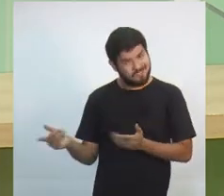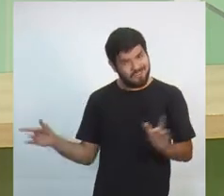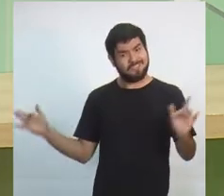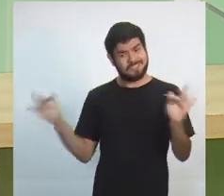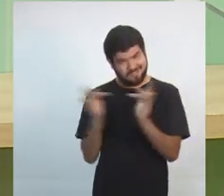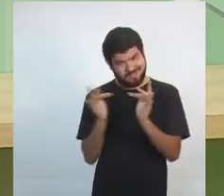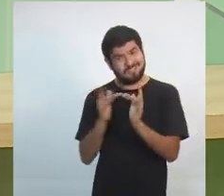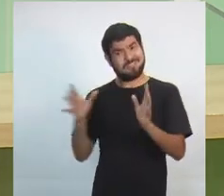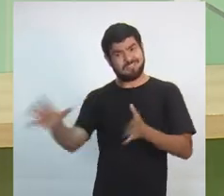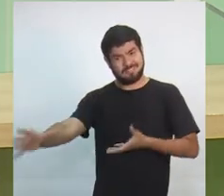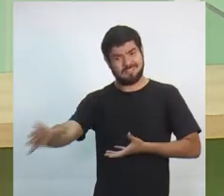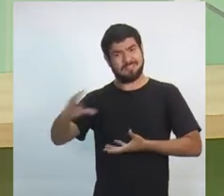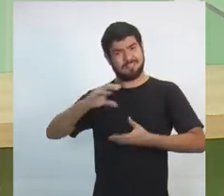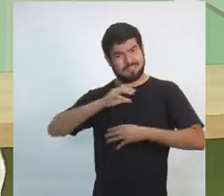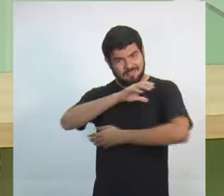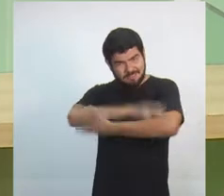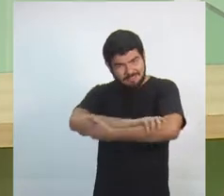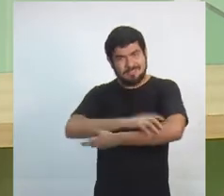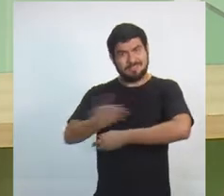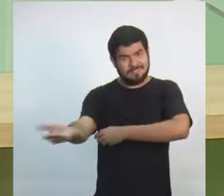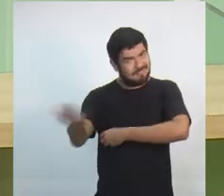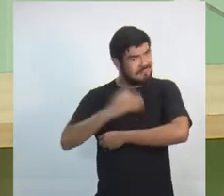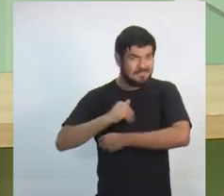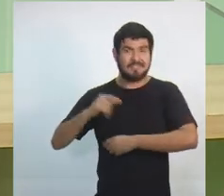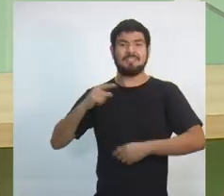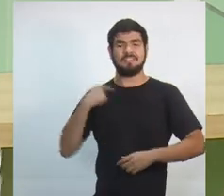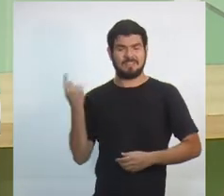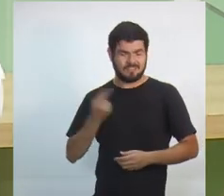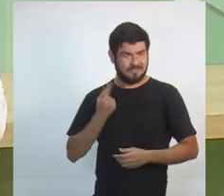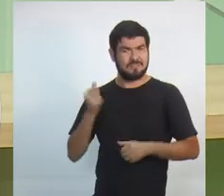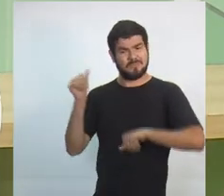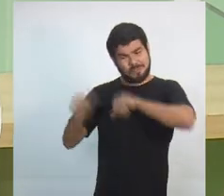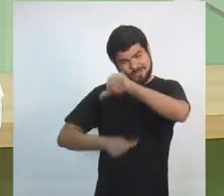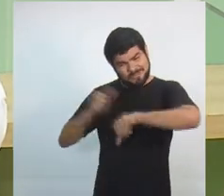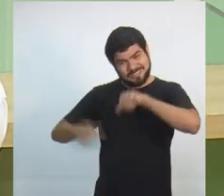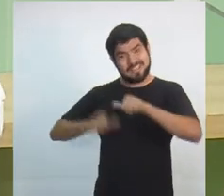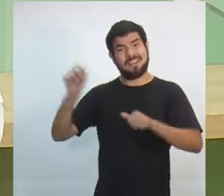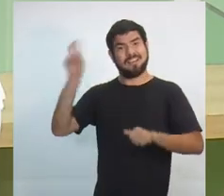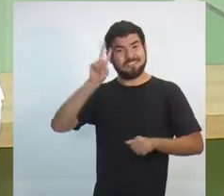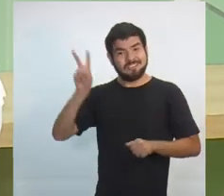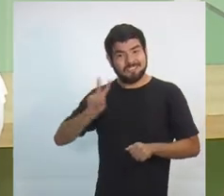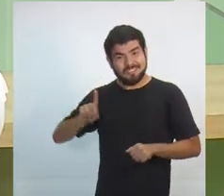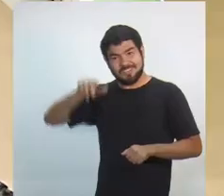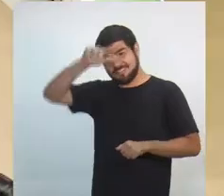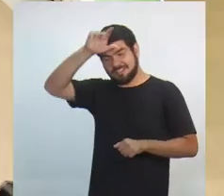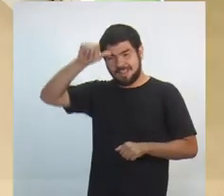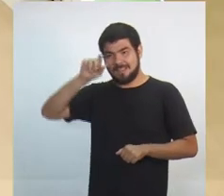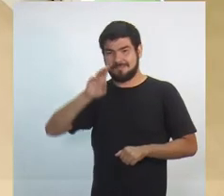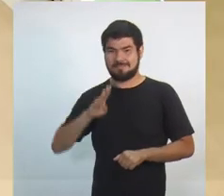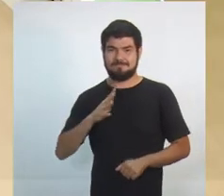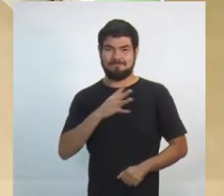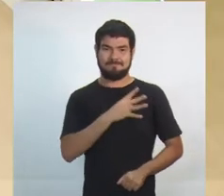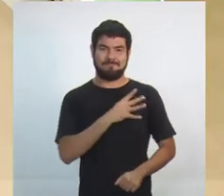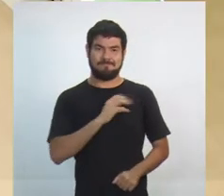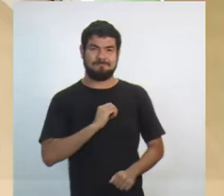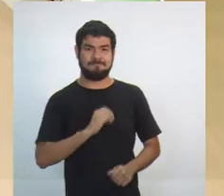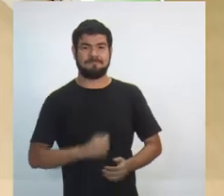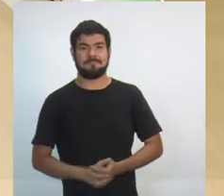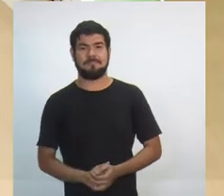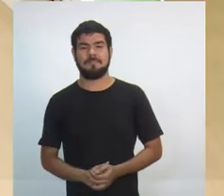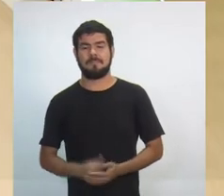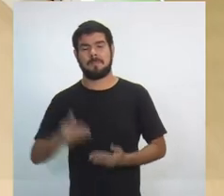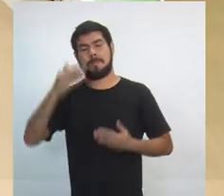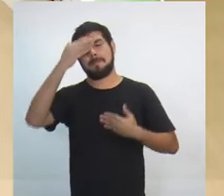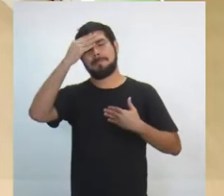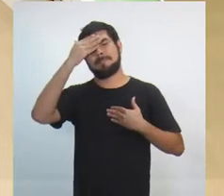vai fazer parte desta revolução. Nós vamos escrever a história juntos. A história vai ser escrita com o... Muito obrigada,